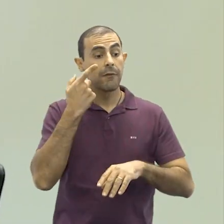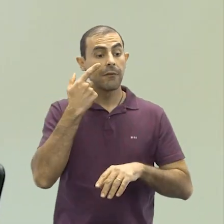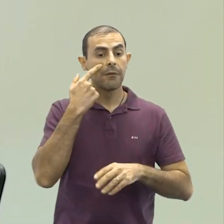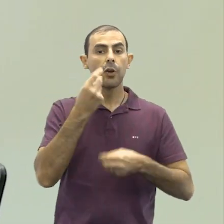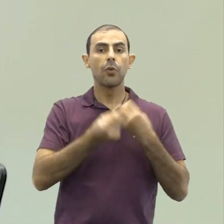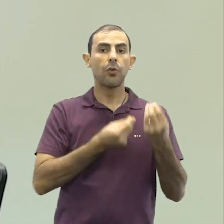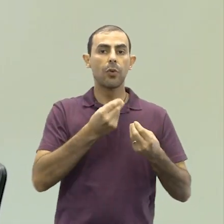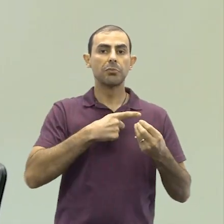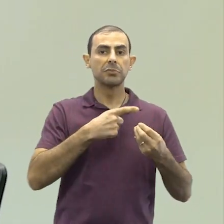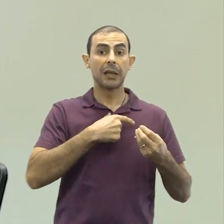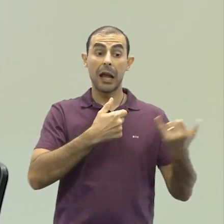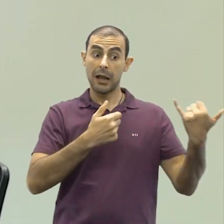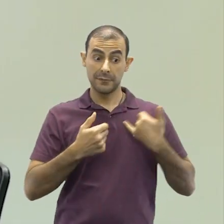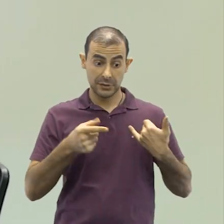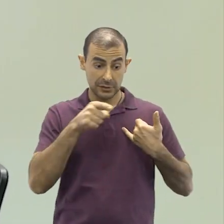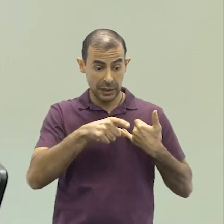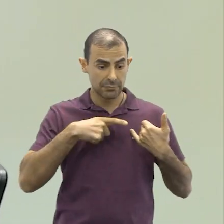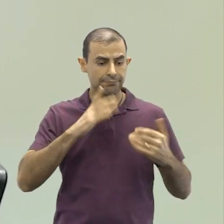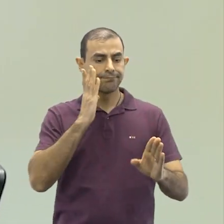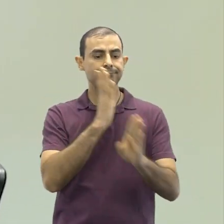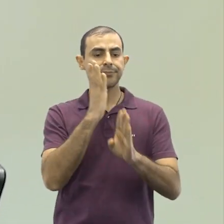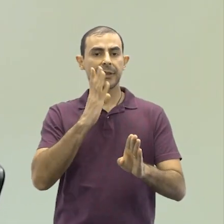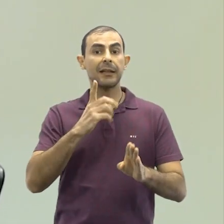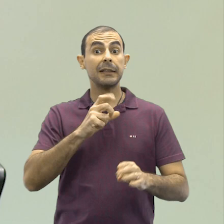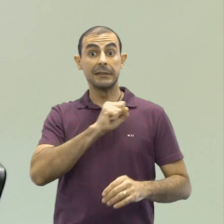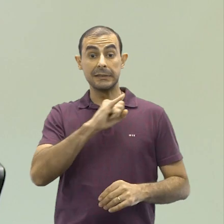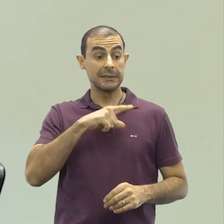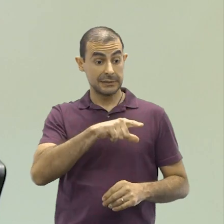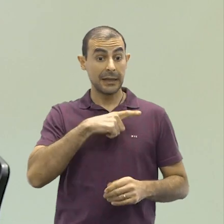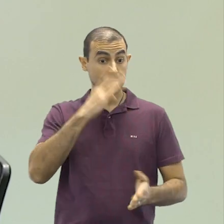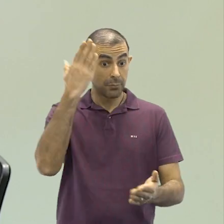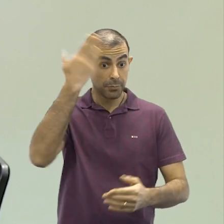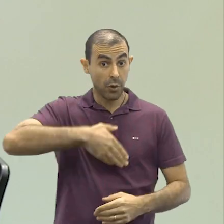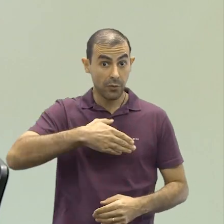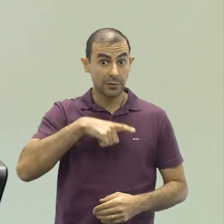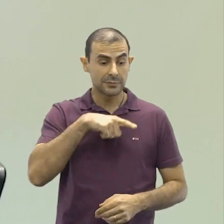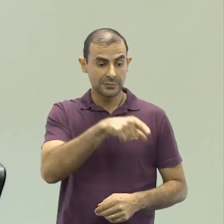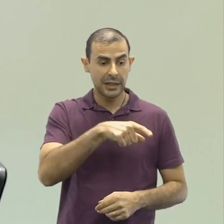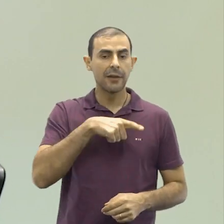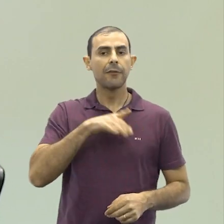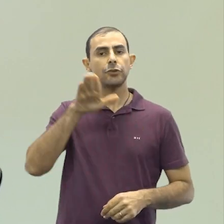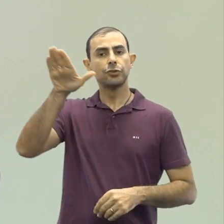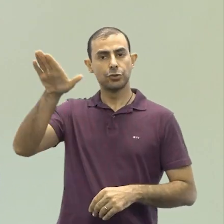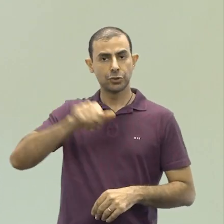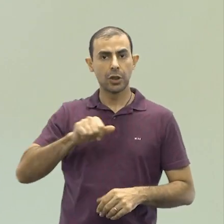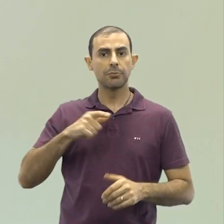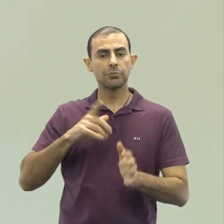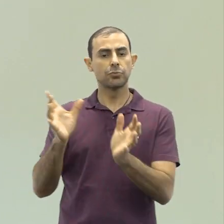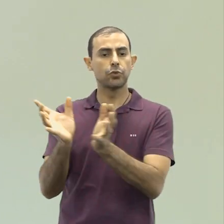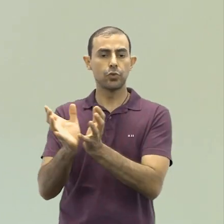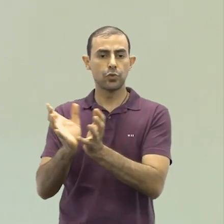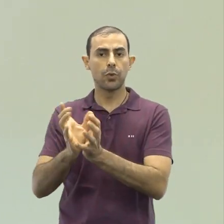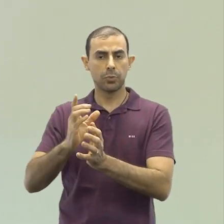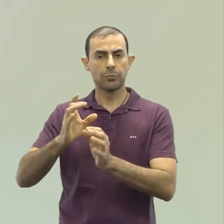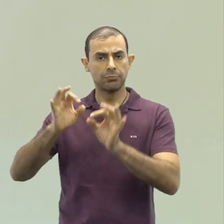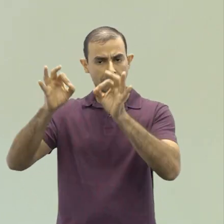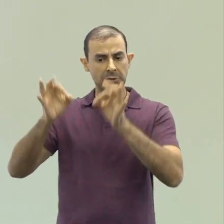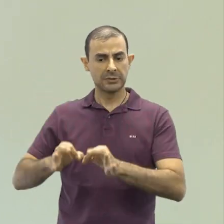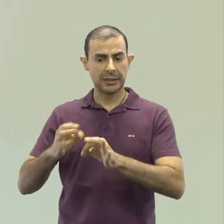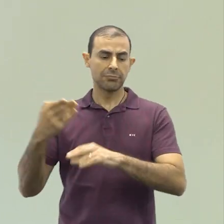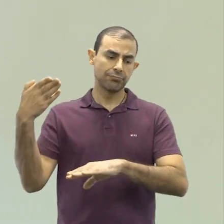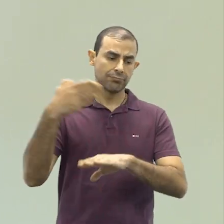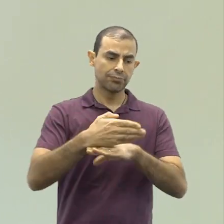não. Caso haja uma situação de maus tratos, é acionado então o órgão que tem competência para identificar e para tomar alguma medida